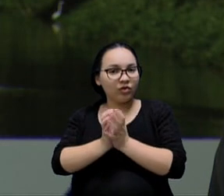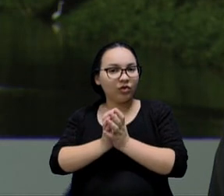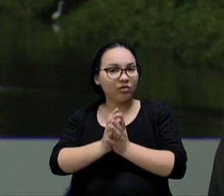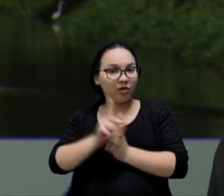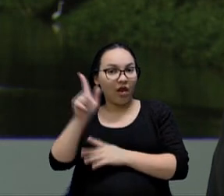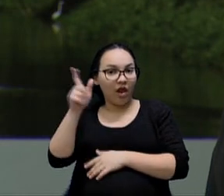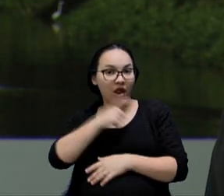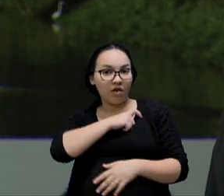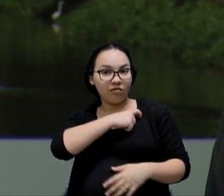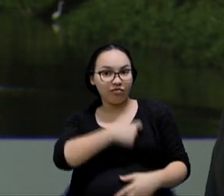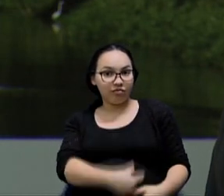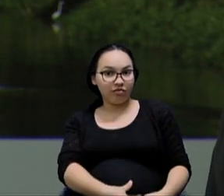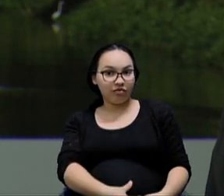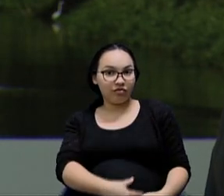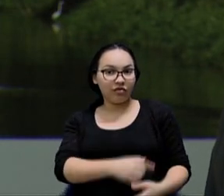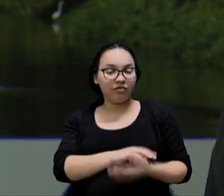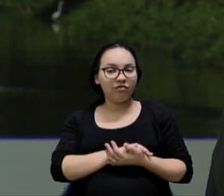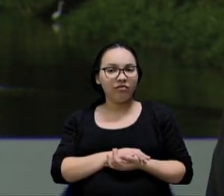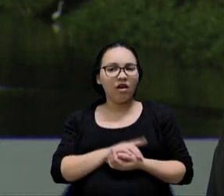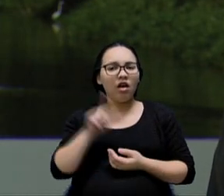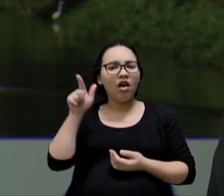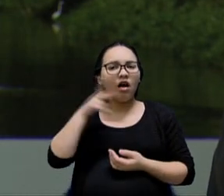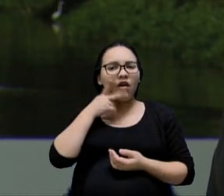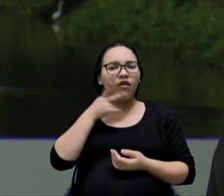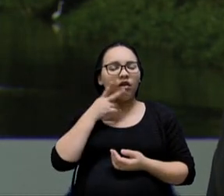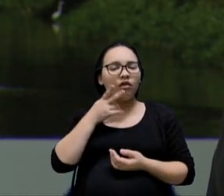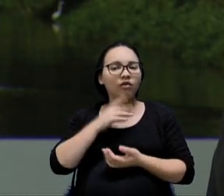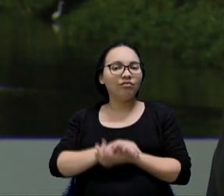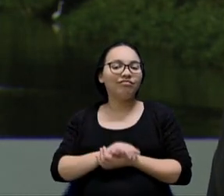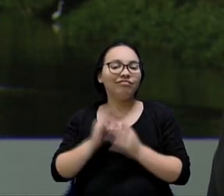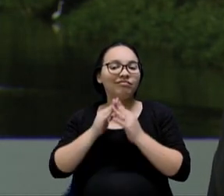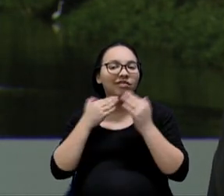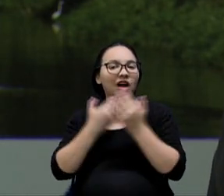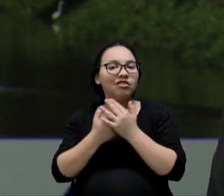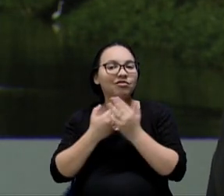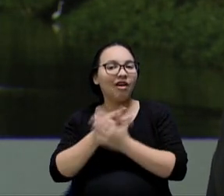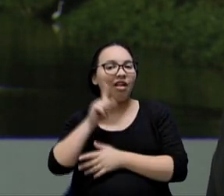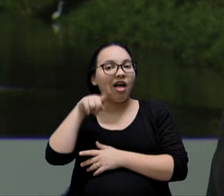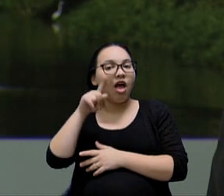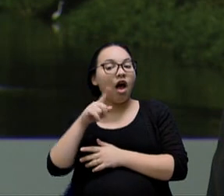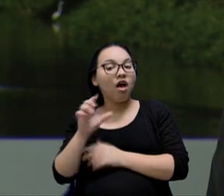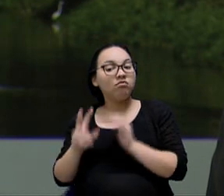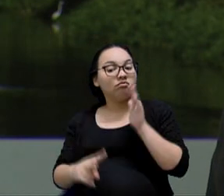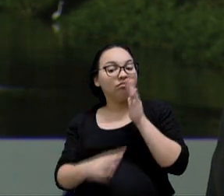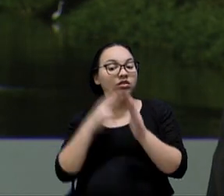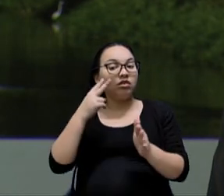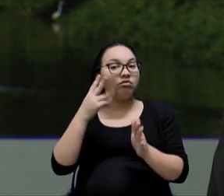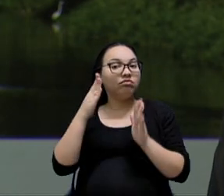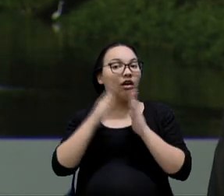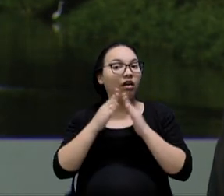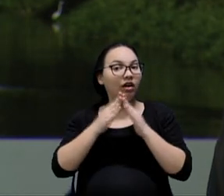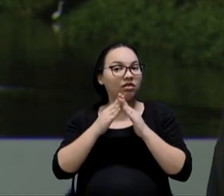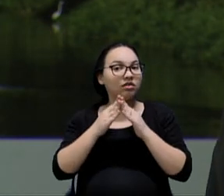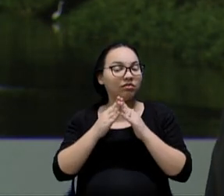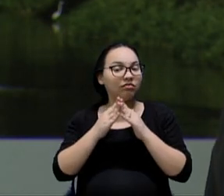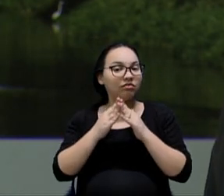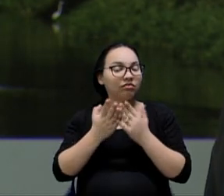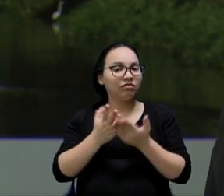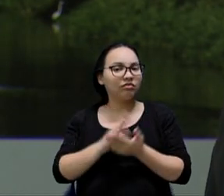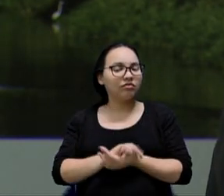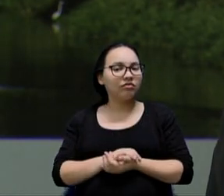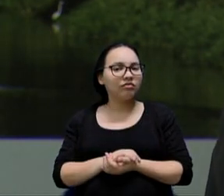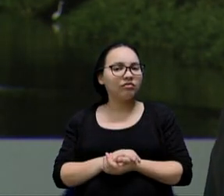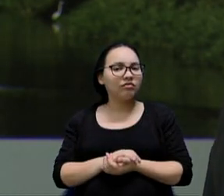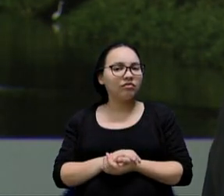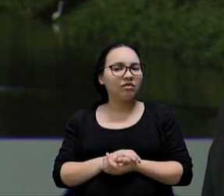Padilha. E ela disse: a escola é o nosso segundo lar. A ela